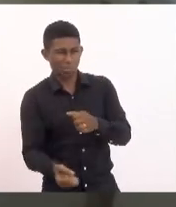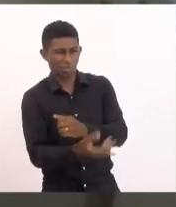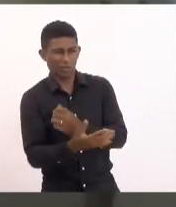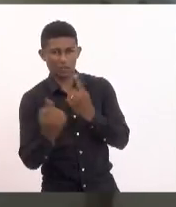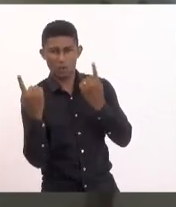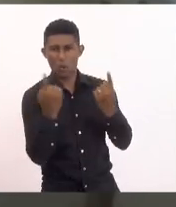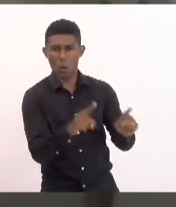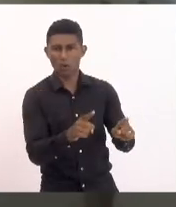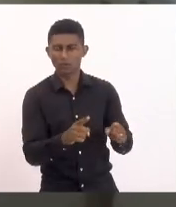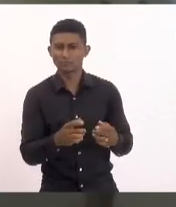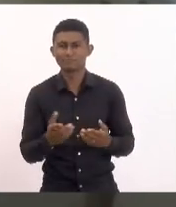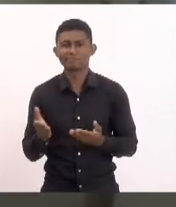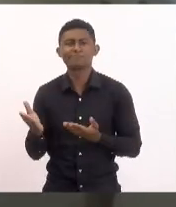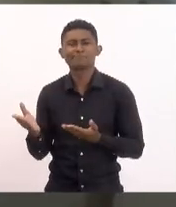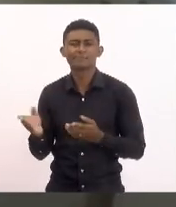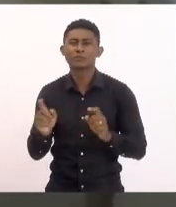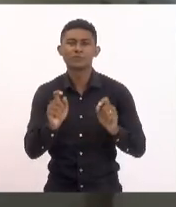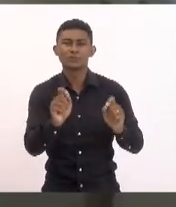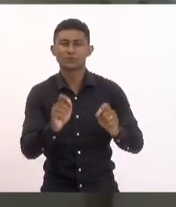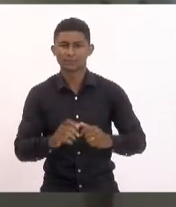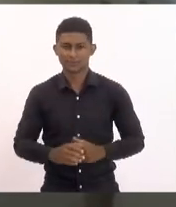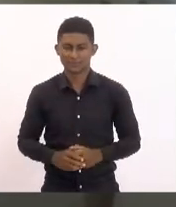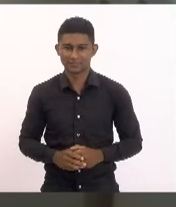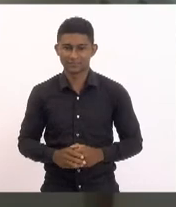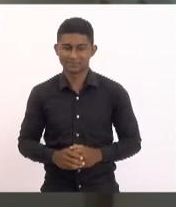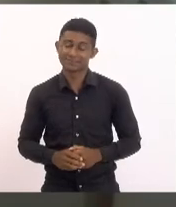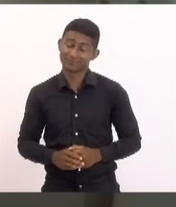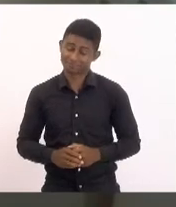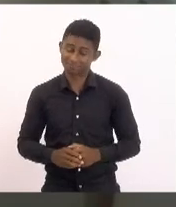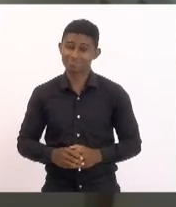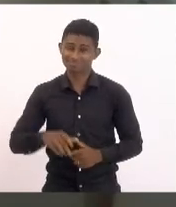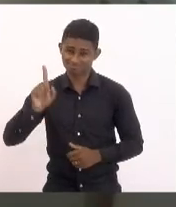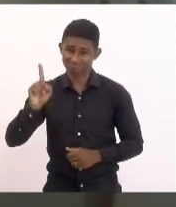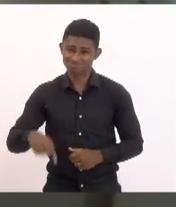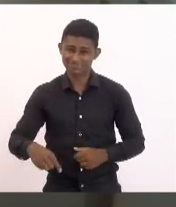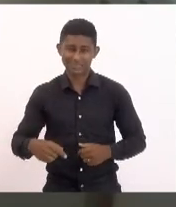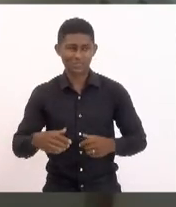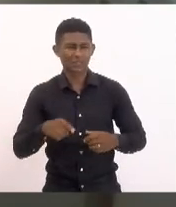feito sobre usinas de